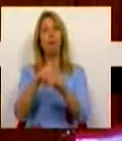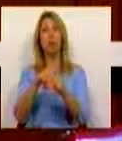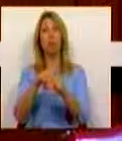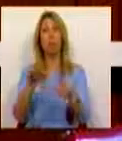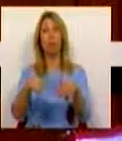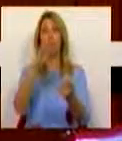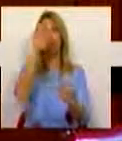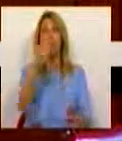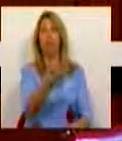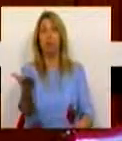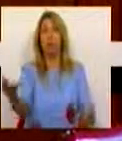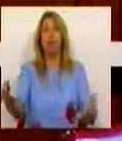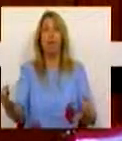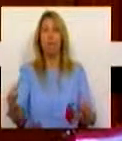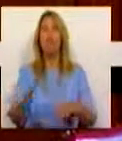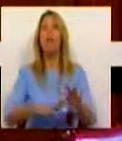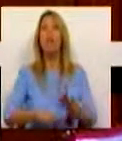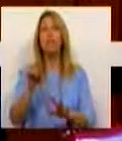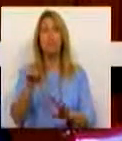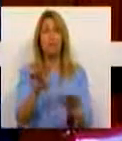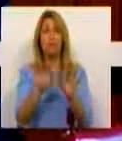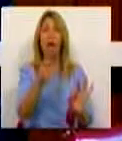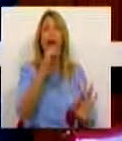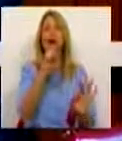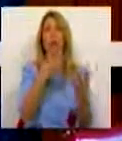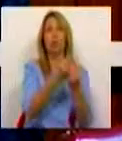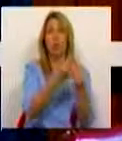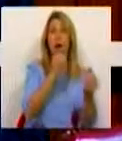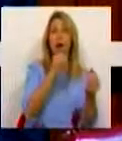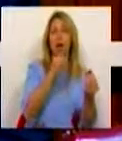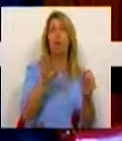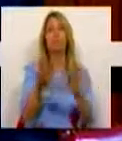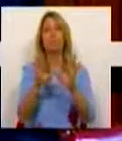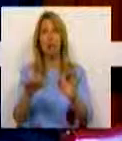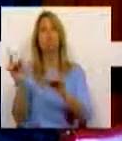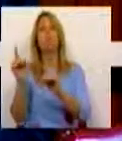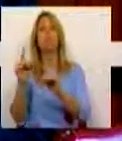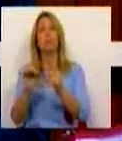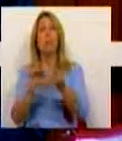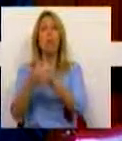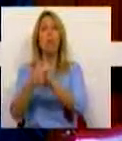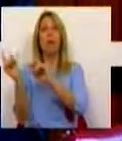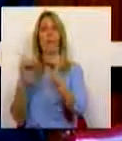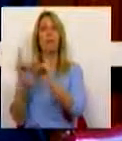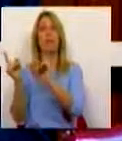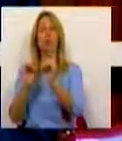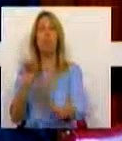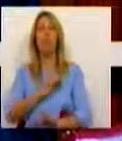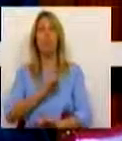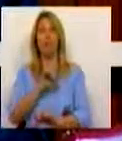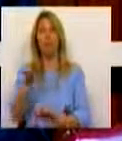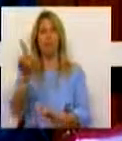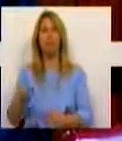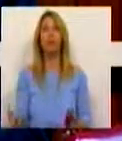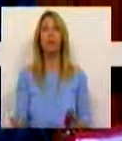excelências, fizeram isso nas águas e com a fusão das águas, fizeram isso com a privatização dos transportes, e posso-vos garantir que os portugueses,